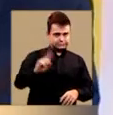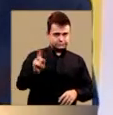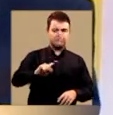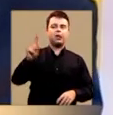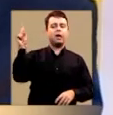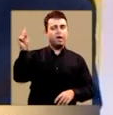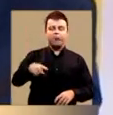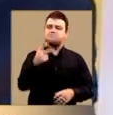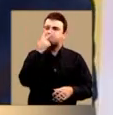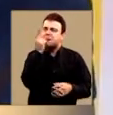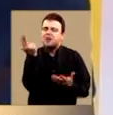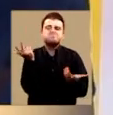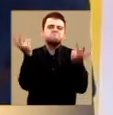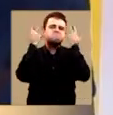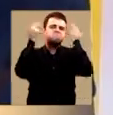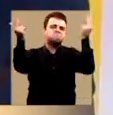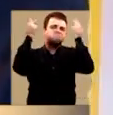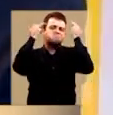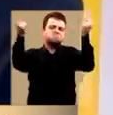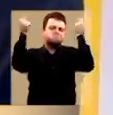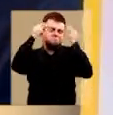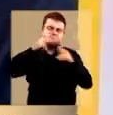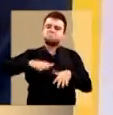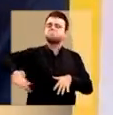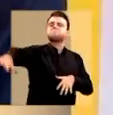país. Ele faz parte da normalidade. Ele é regra, né?